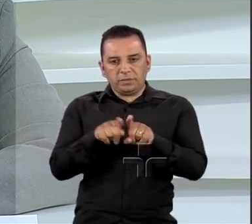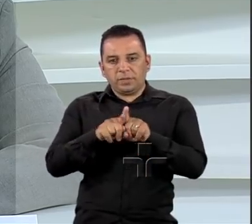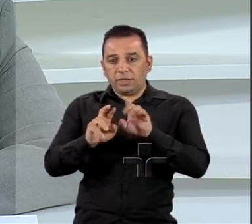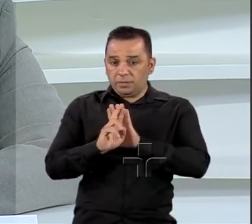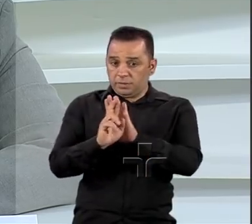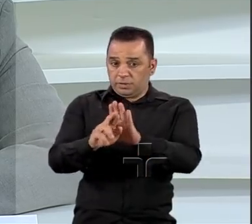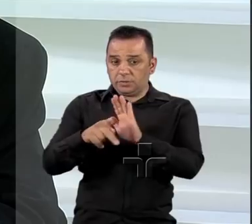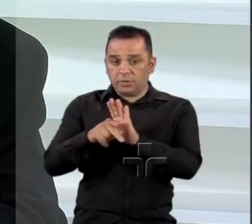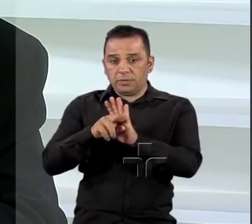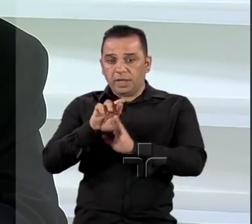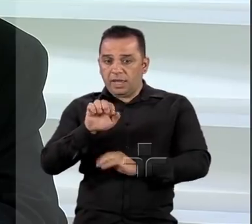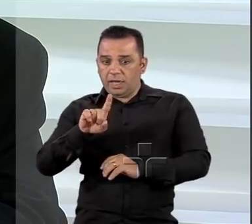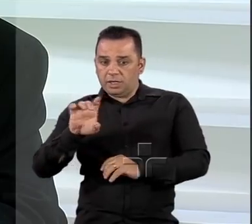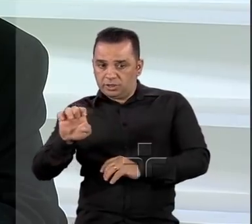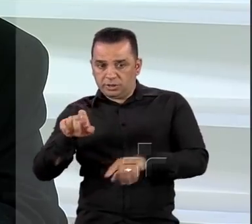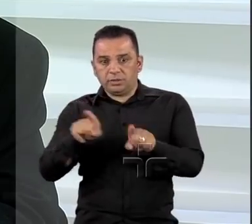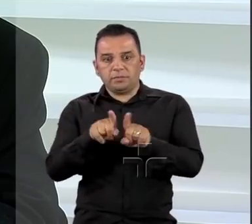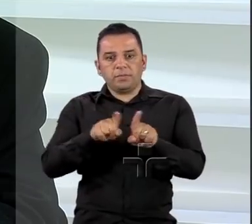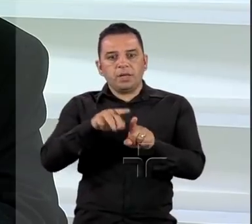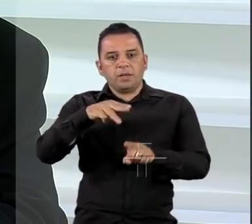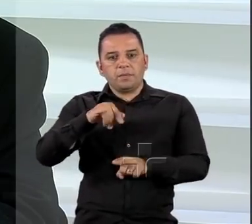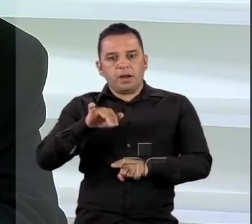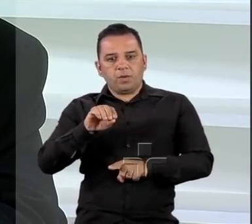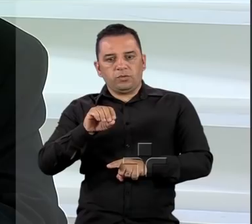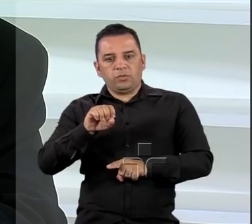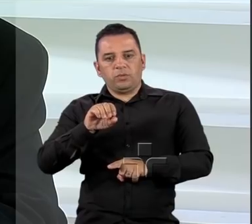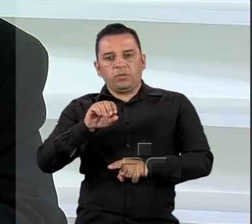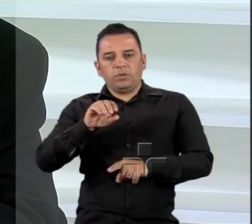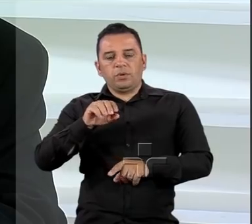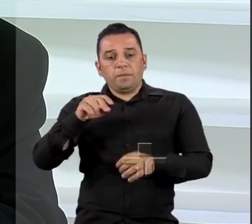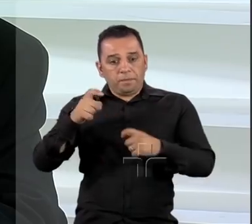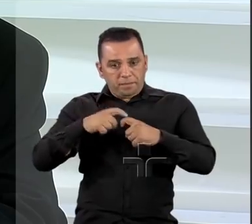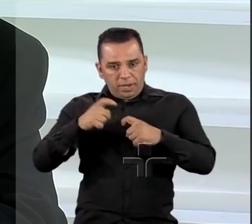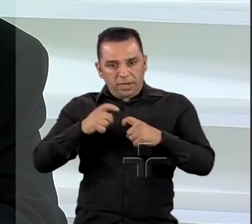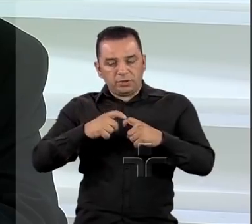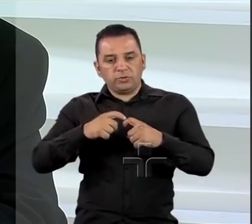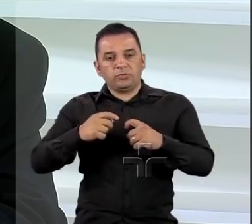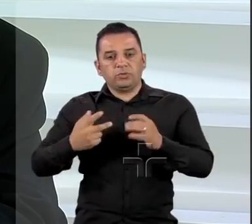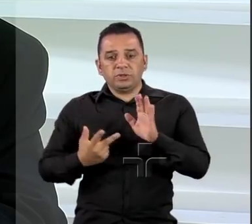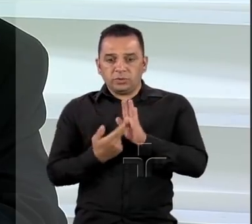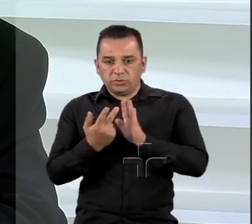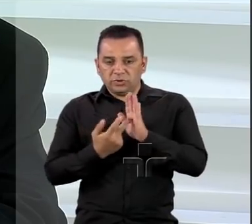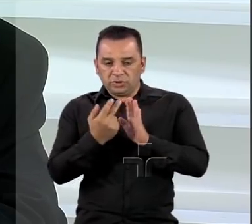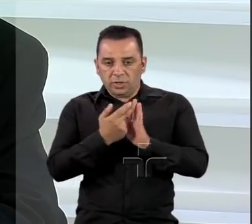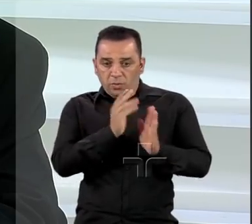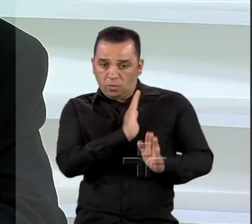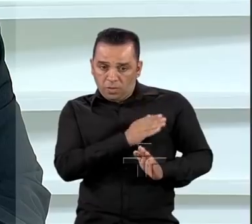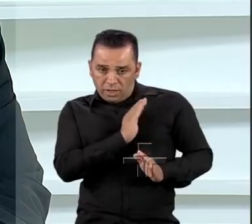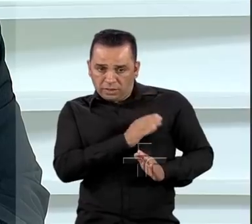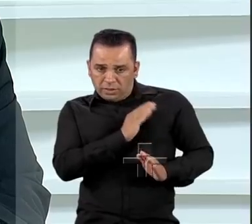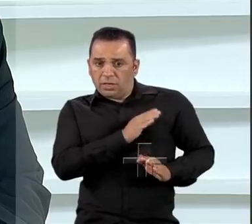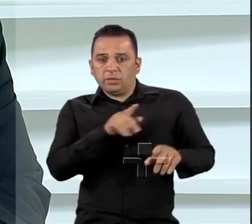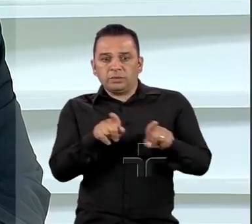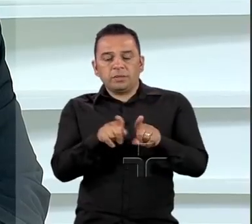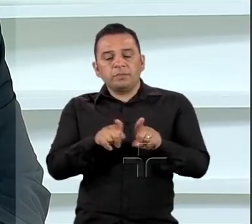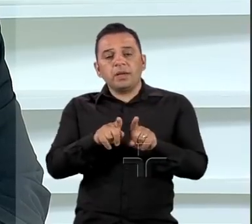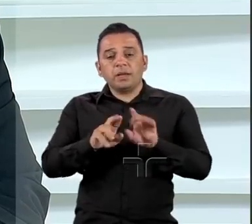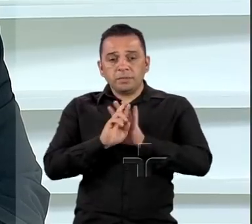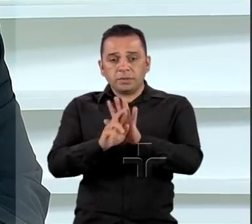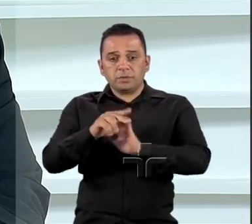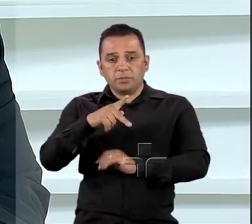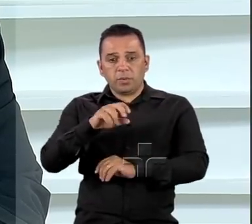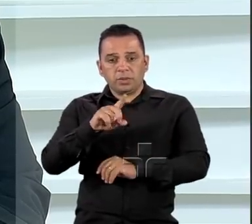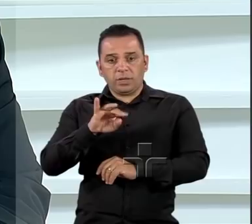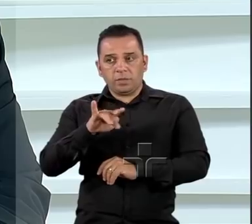representante da Rede. E Marco Volpe, cirurgião cardiovascular e representante do Podemos. Entramos em contato